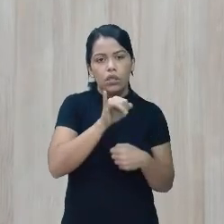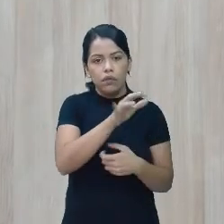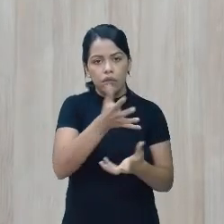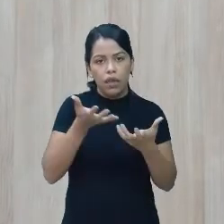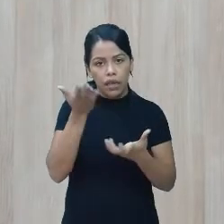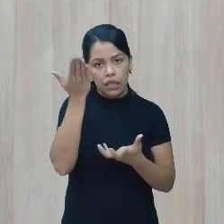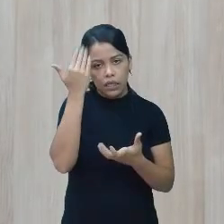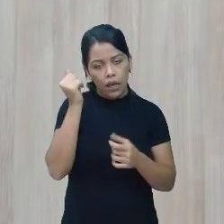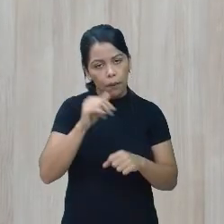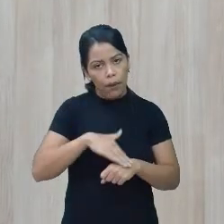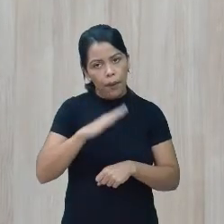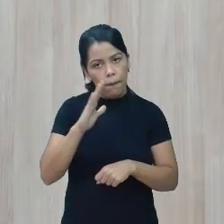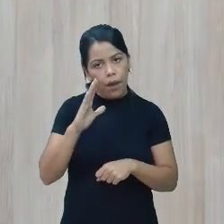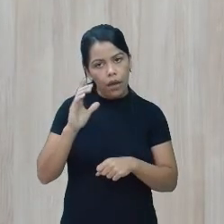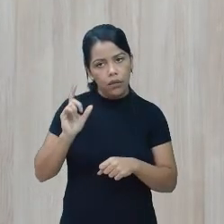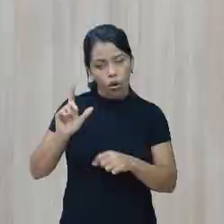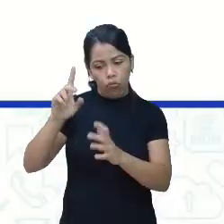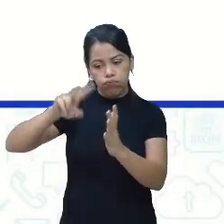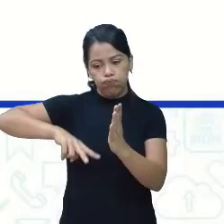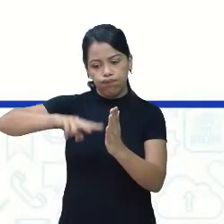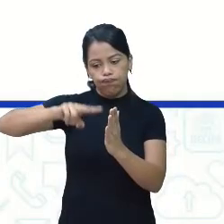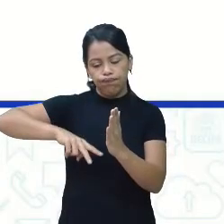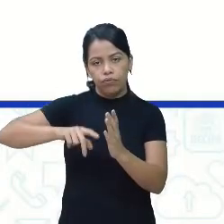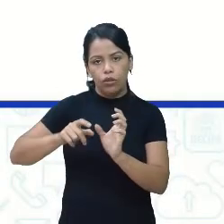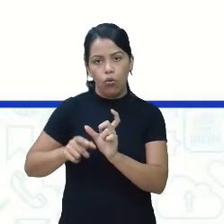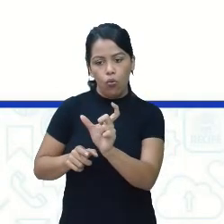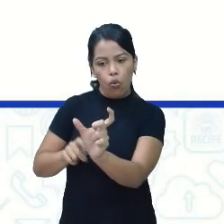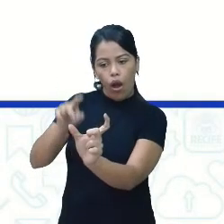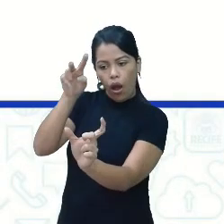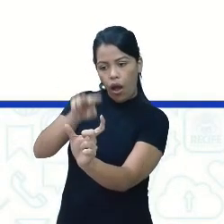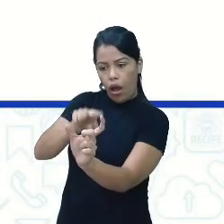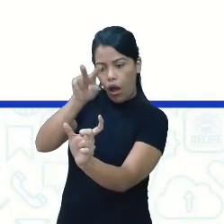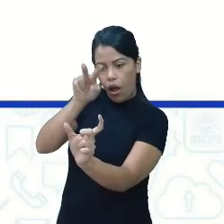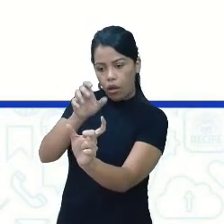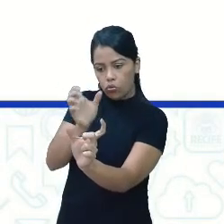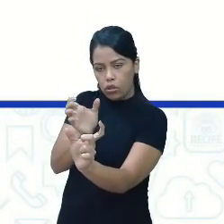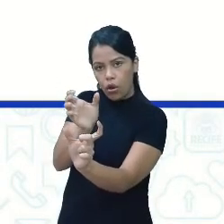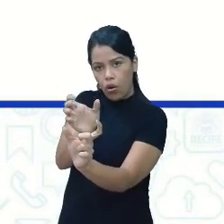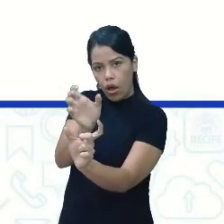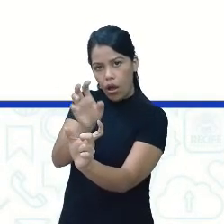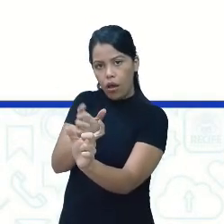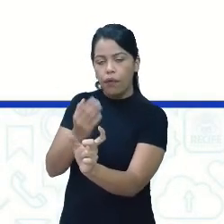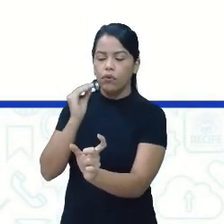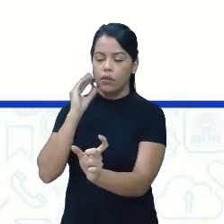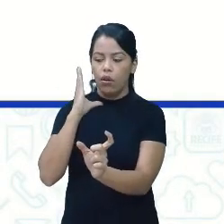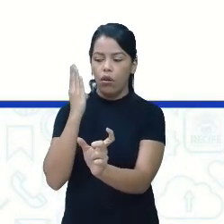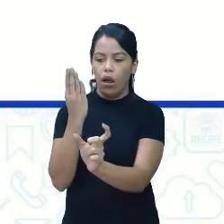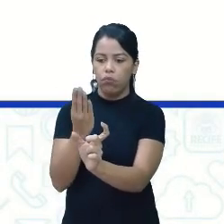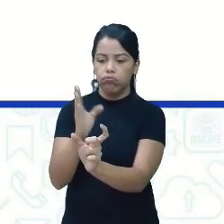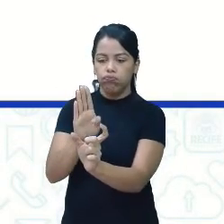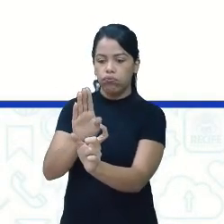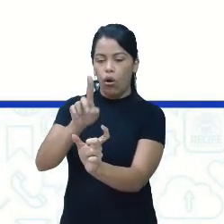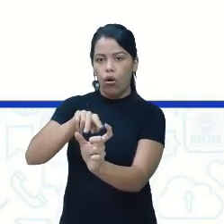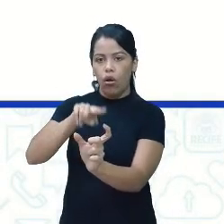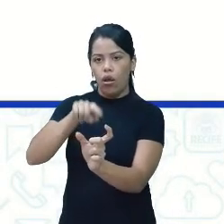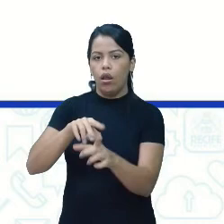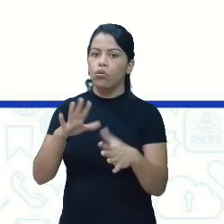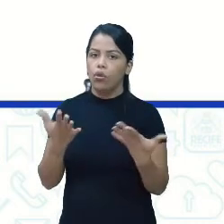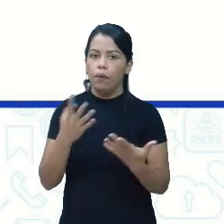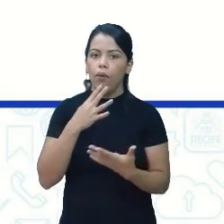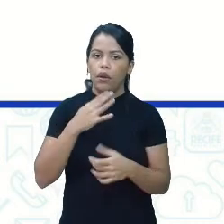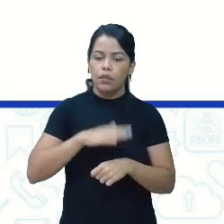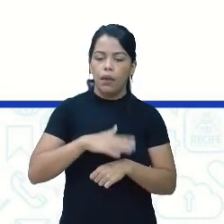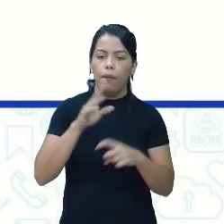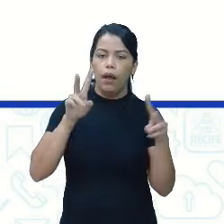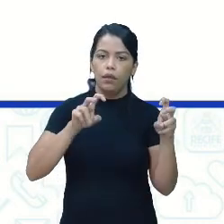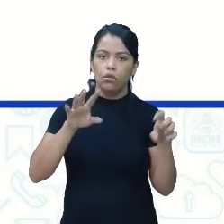quilombo do Malunguinho, utilize o QR Code aí, né, dá uma carreirinha, né, depois o vídeo vai estar também no YouTube, vocês podem fazer isso lá, e aí